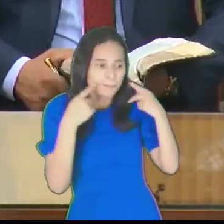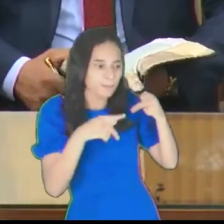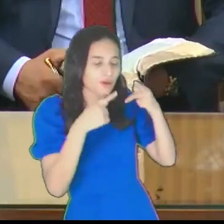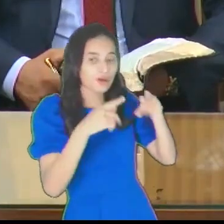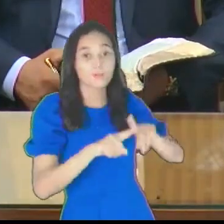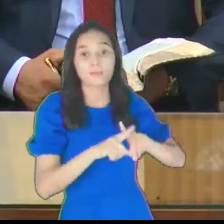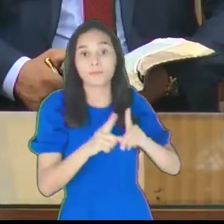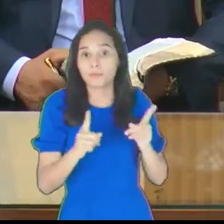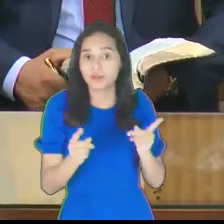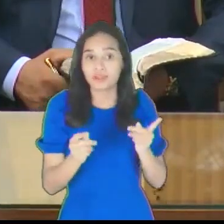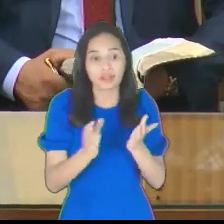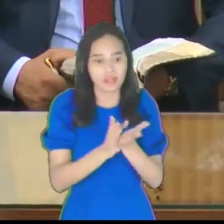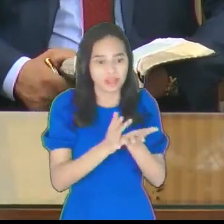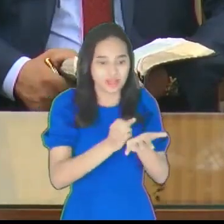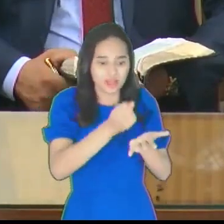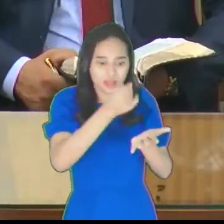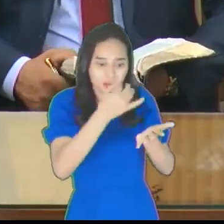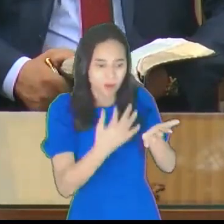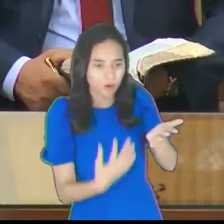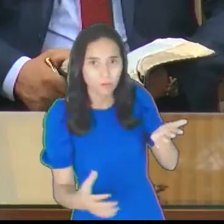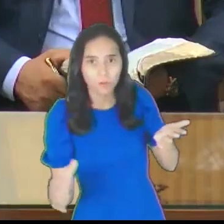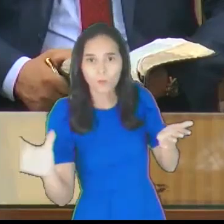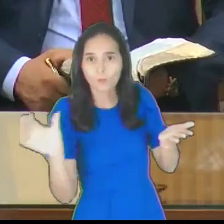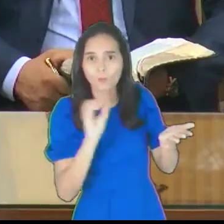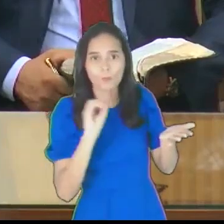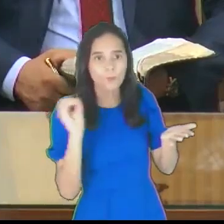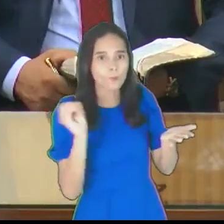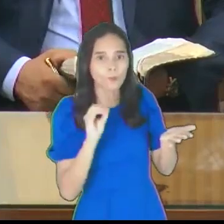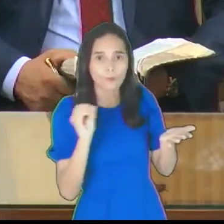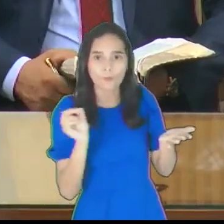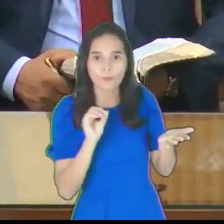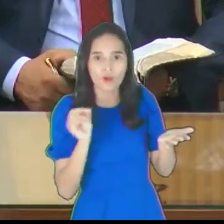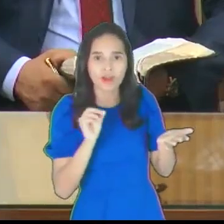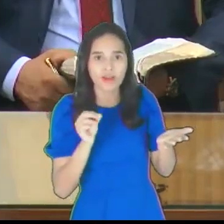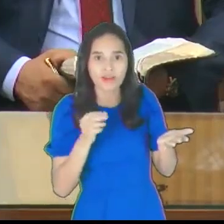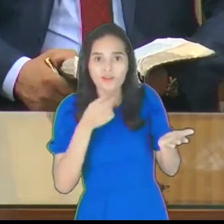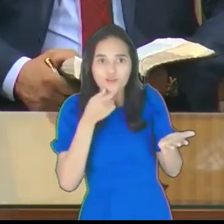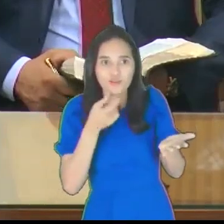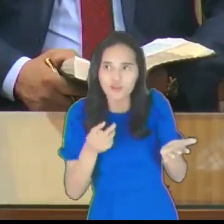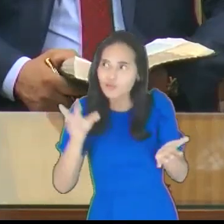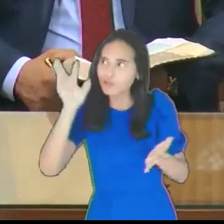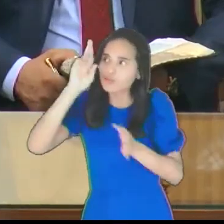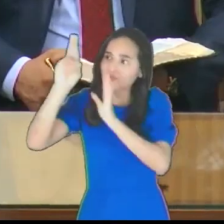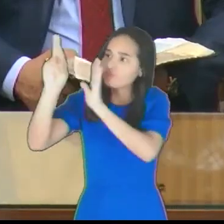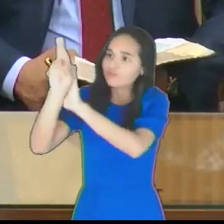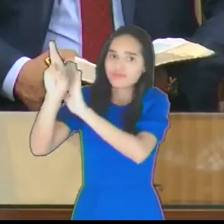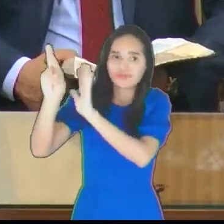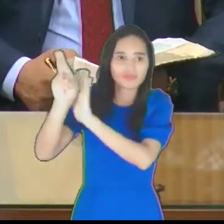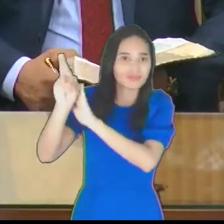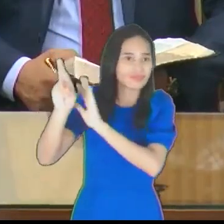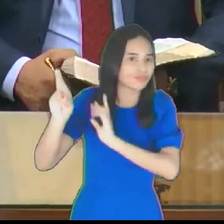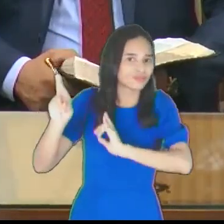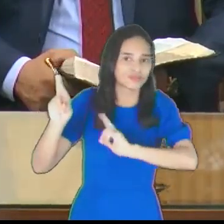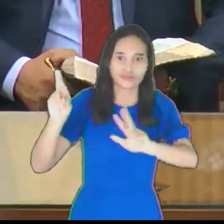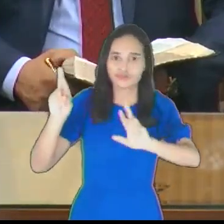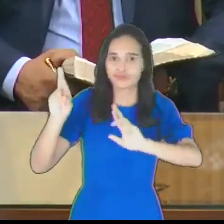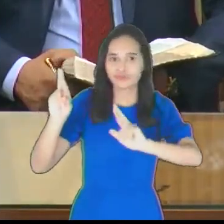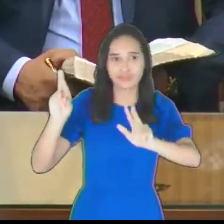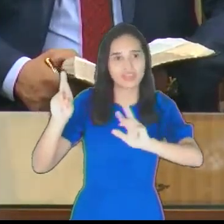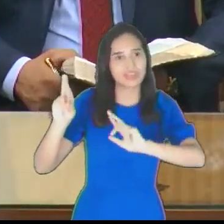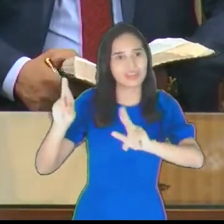não fala que ele nem disse que foi o Senhor. Ele nem falou que foi o Senhor. Pelo contrário,